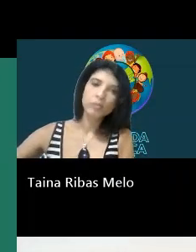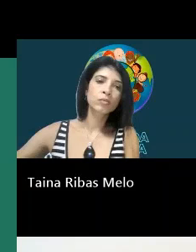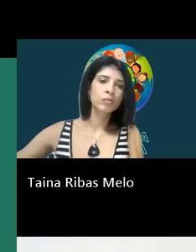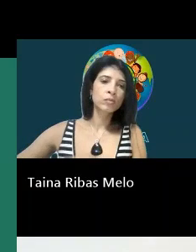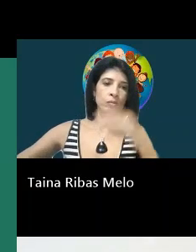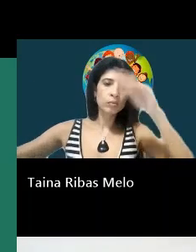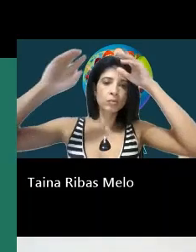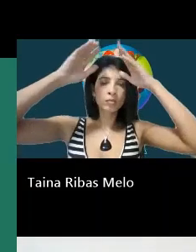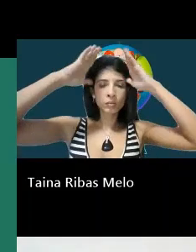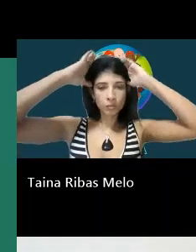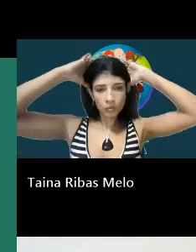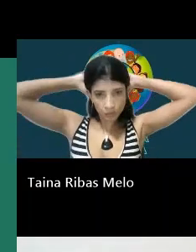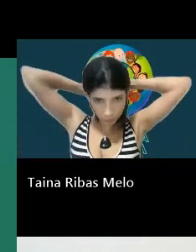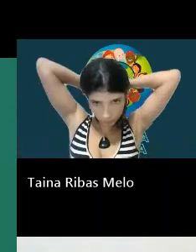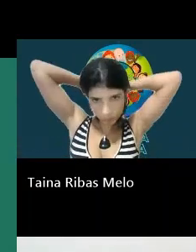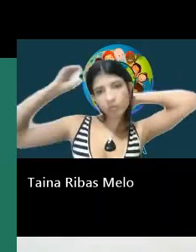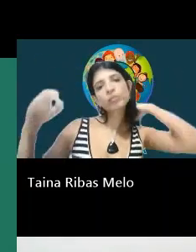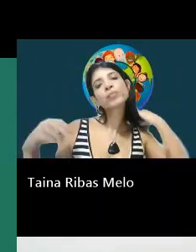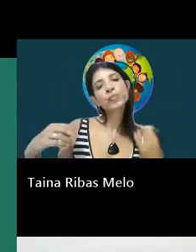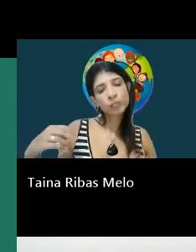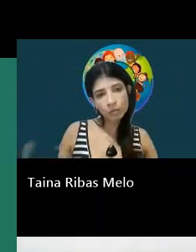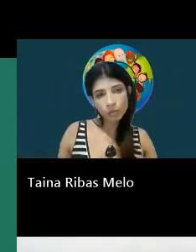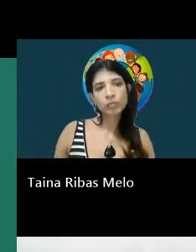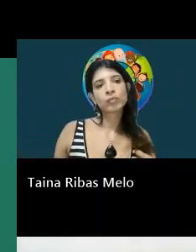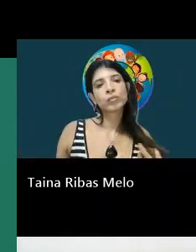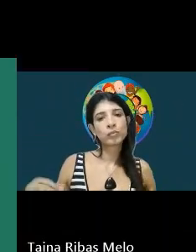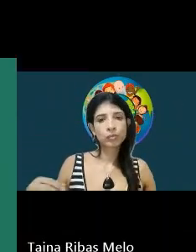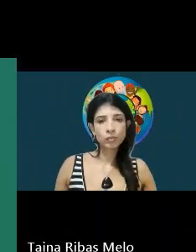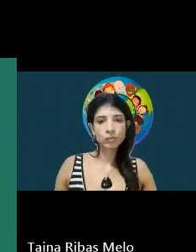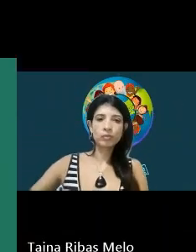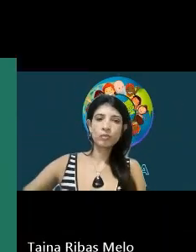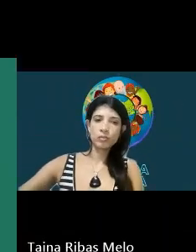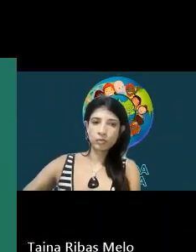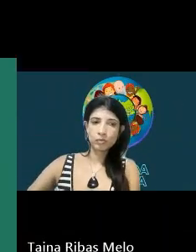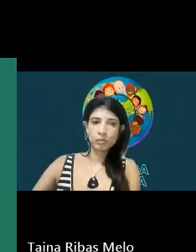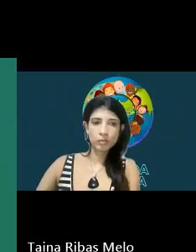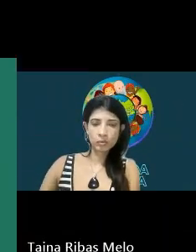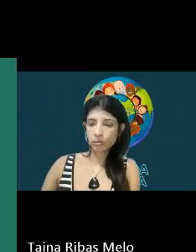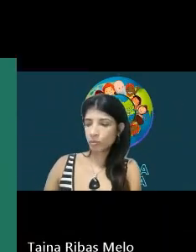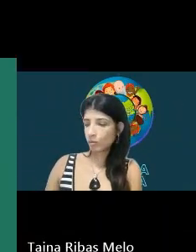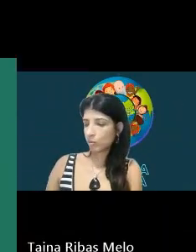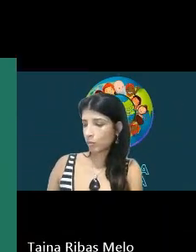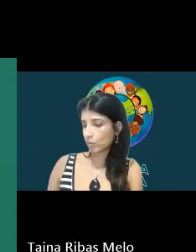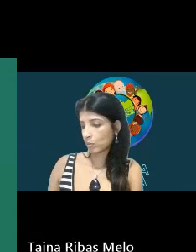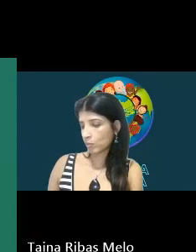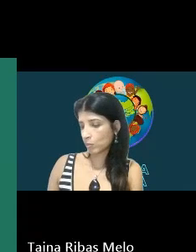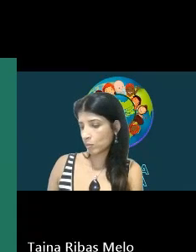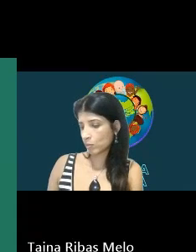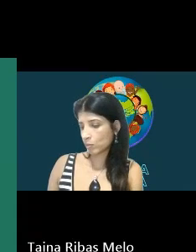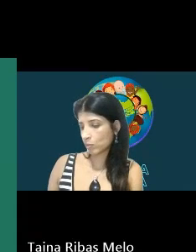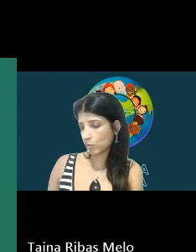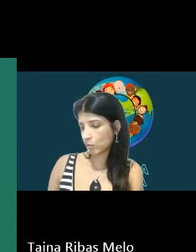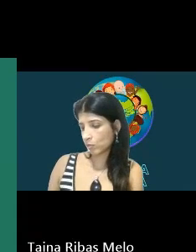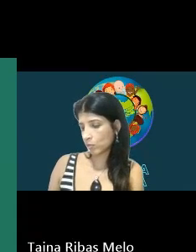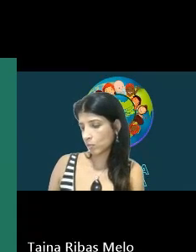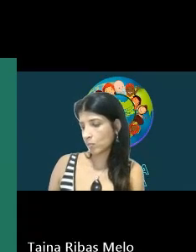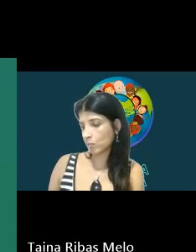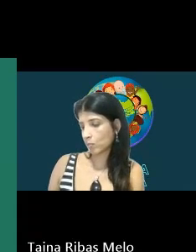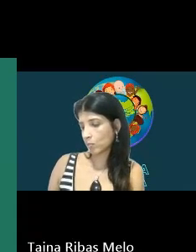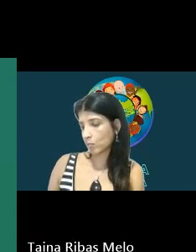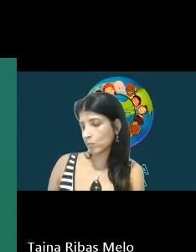de resposta em escala do tipo Likert. 0 se refere a nunca, 1 raramente, 2 às vezes, 3